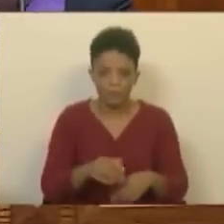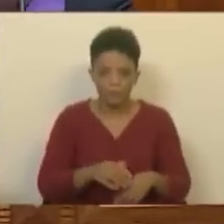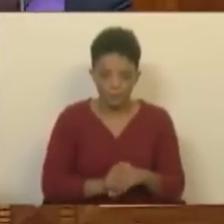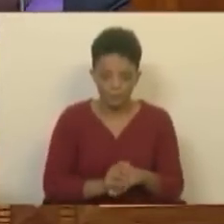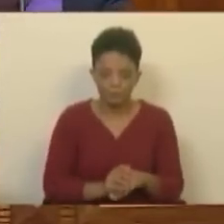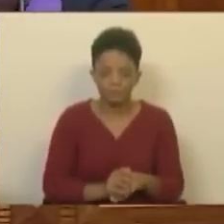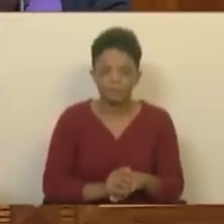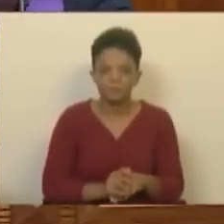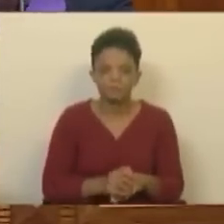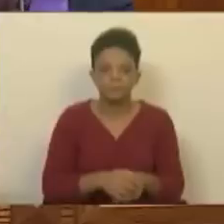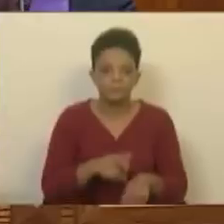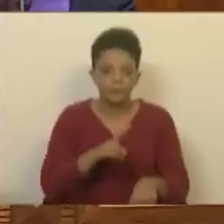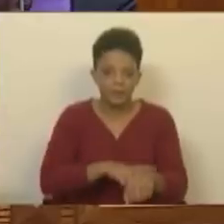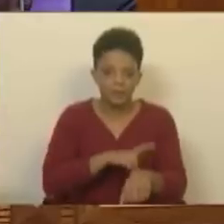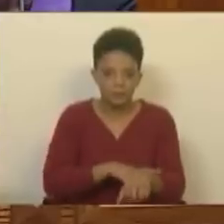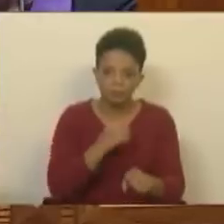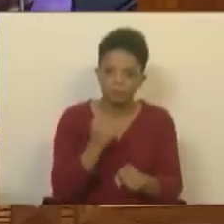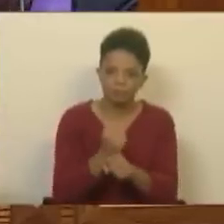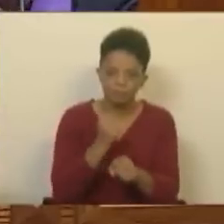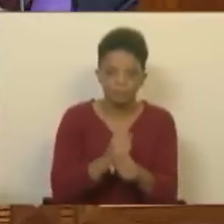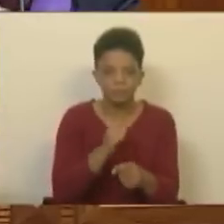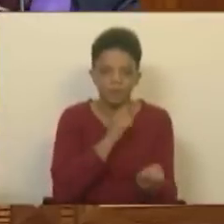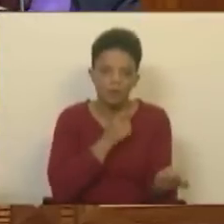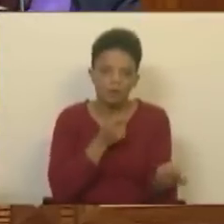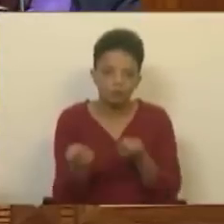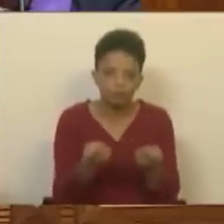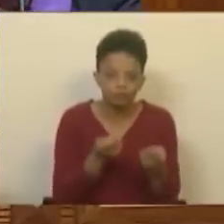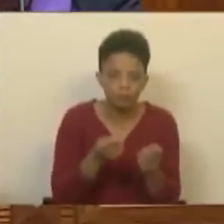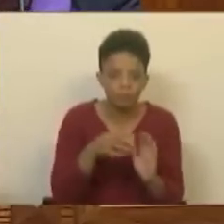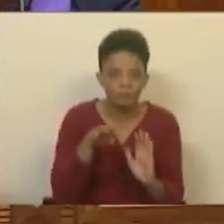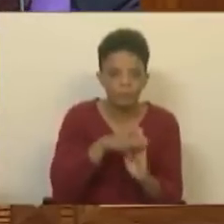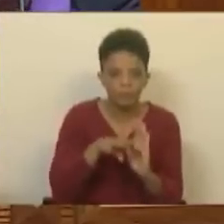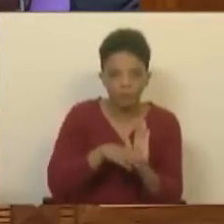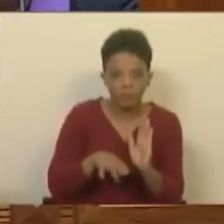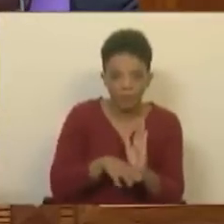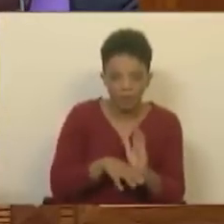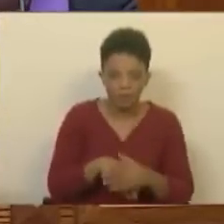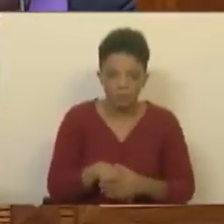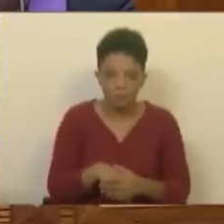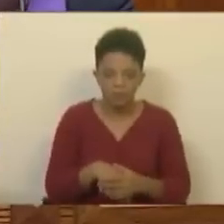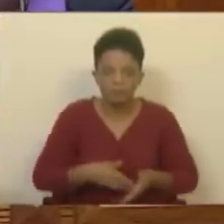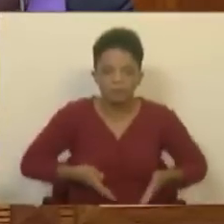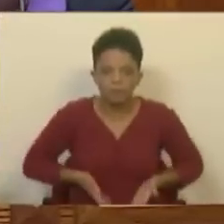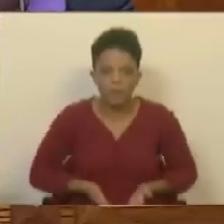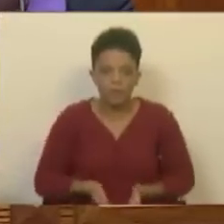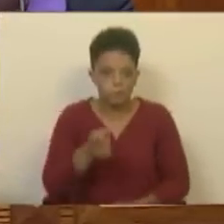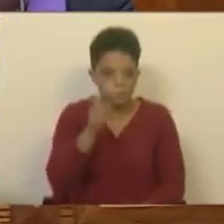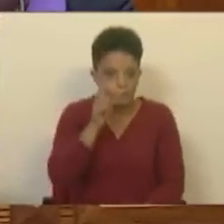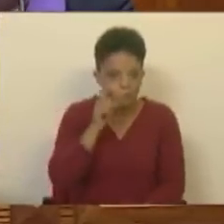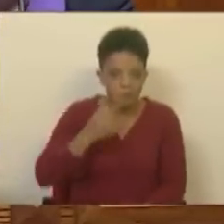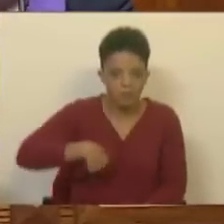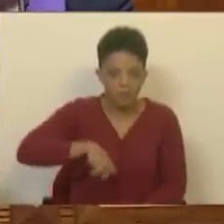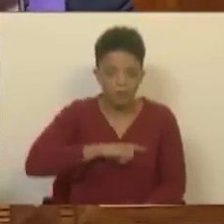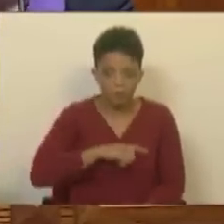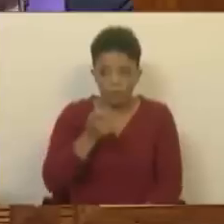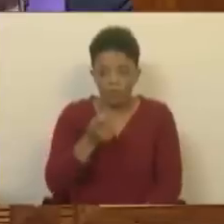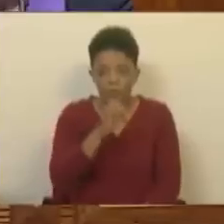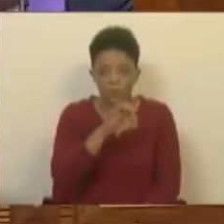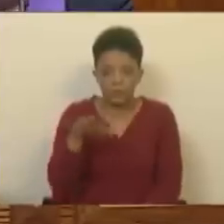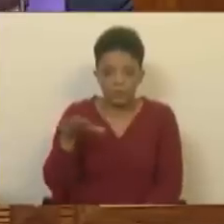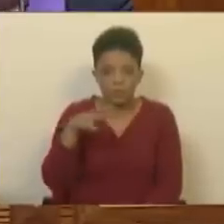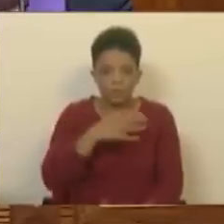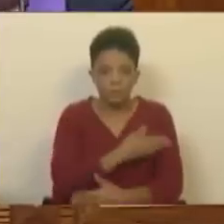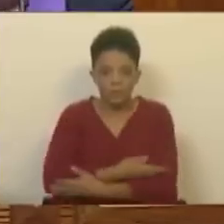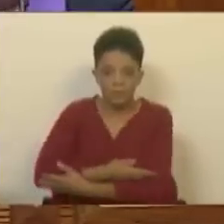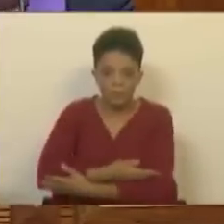a direção executiva conseguiu organizar o programa mexer em segurança nós tivemos quase 800 bebês